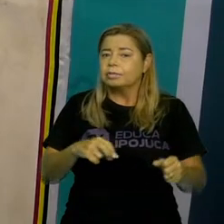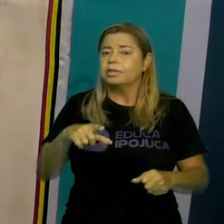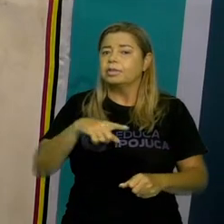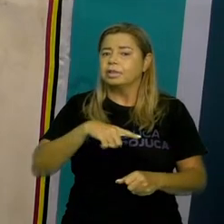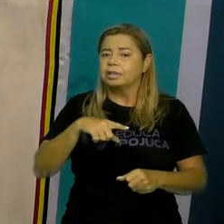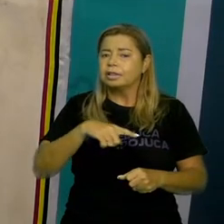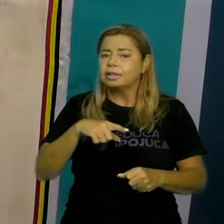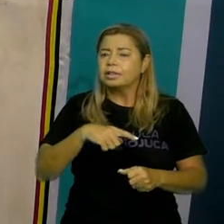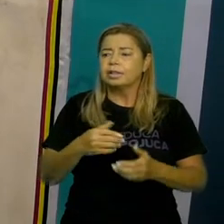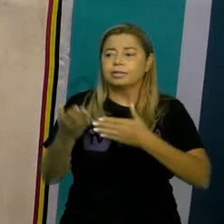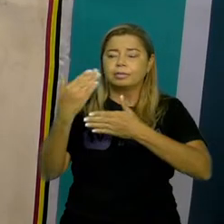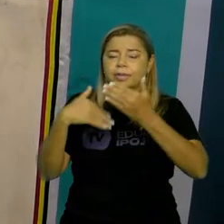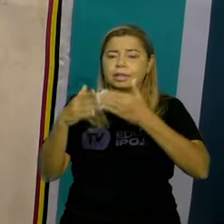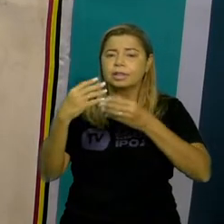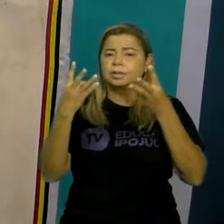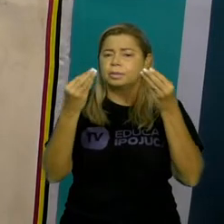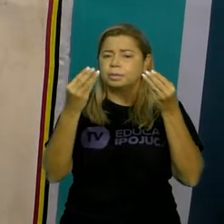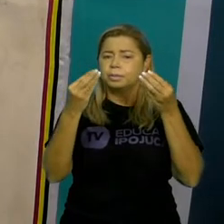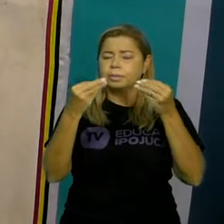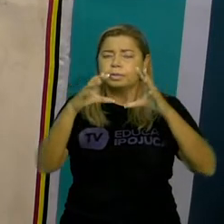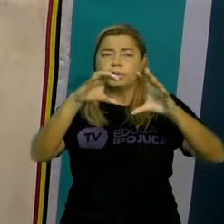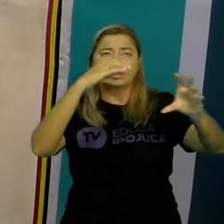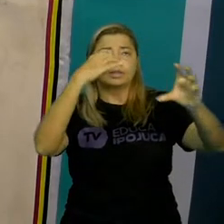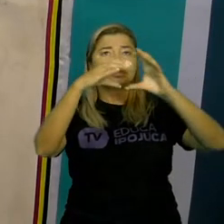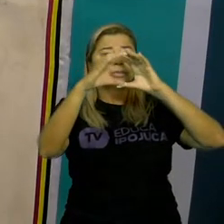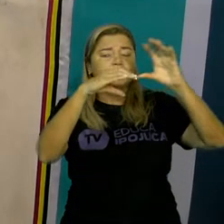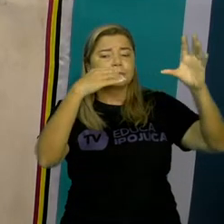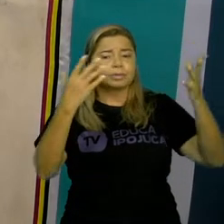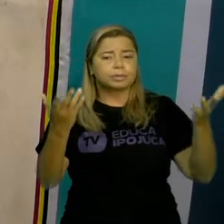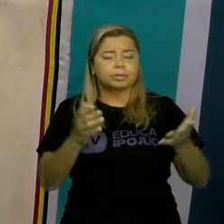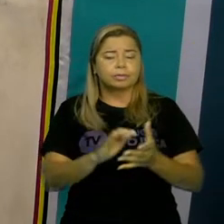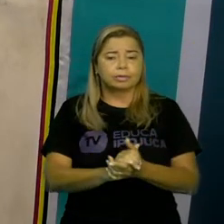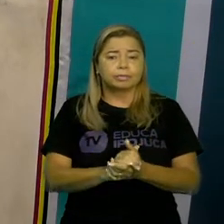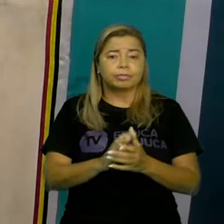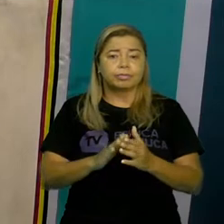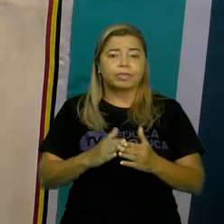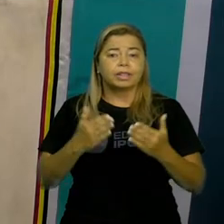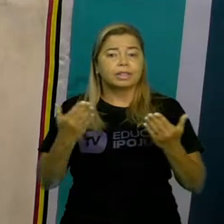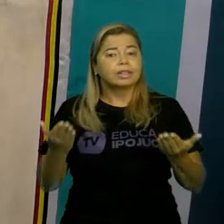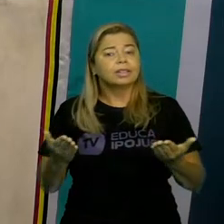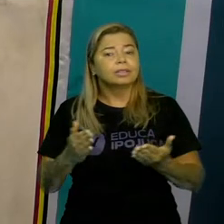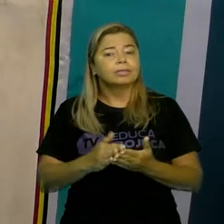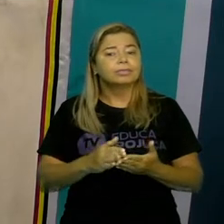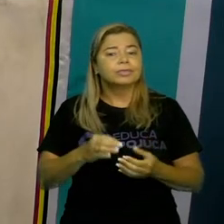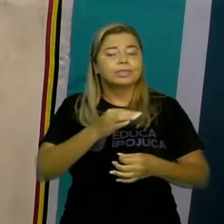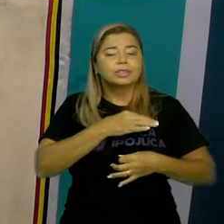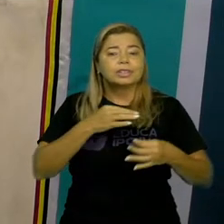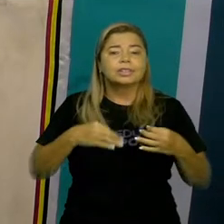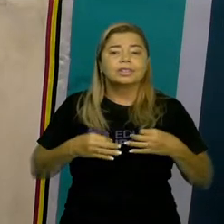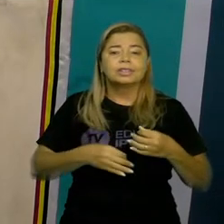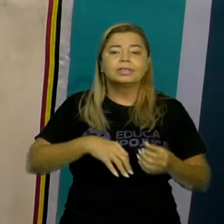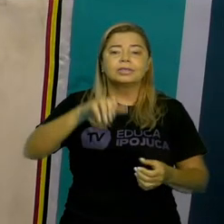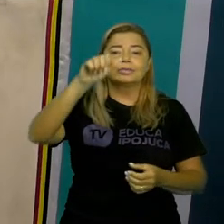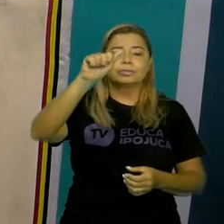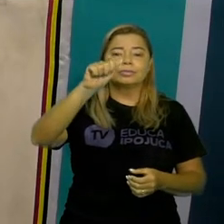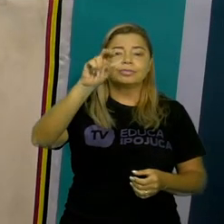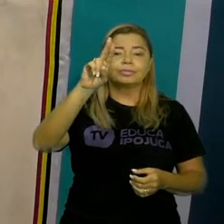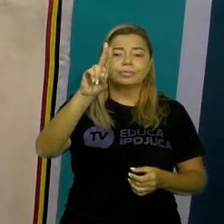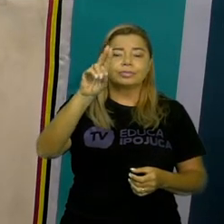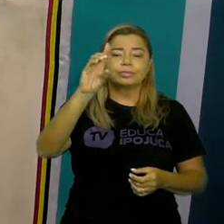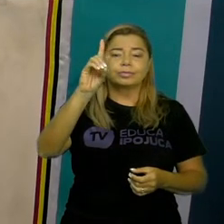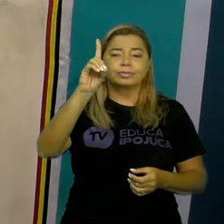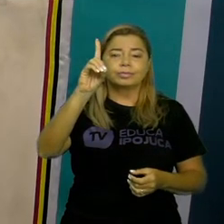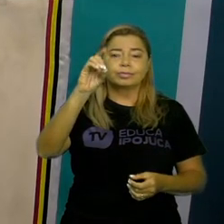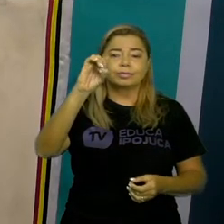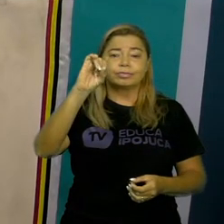e que vocês ouviram em casa. Esse sentido é a audição, certo? Mas